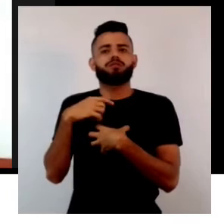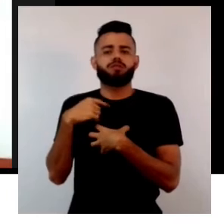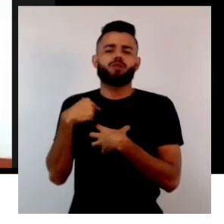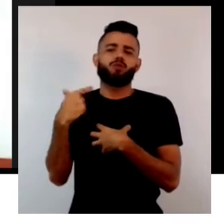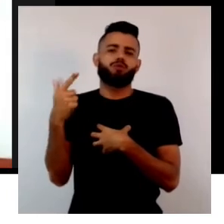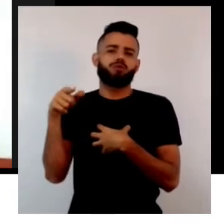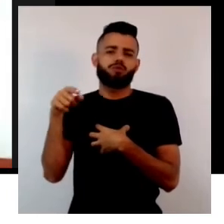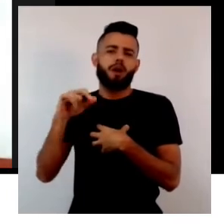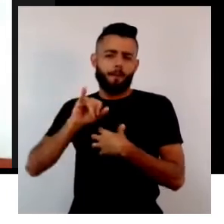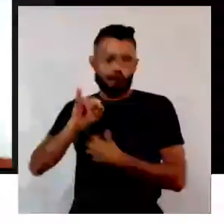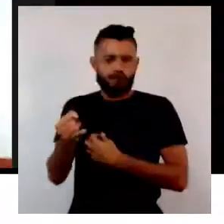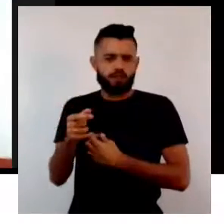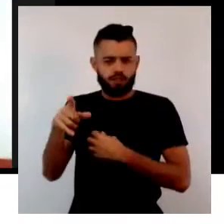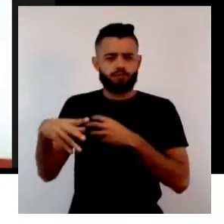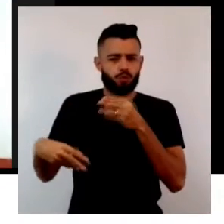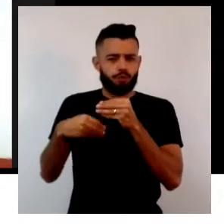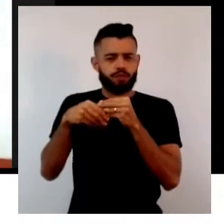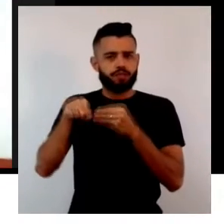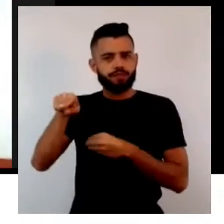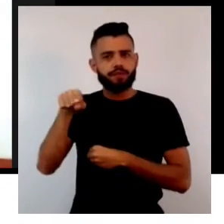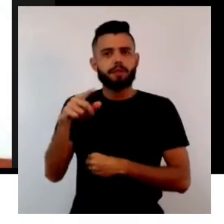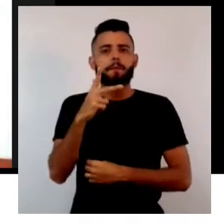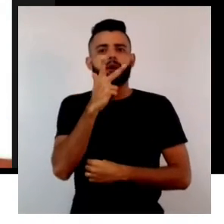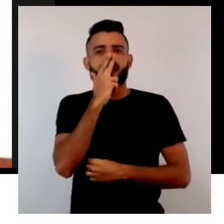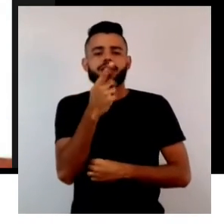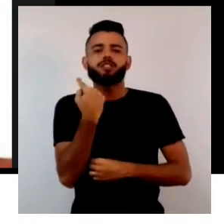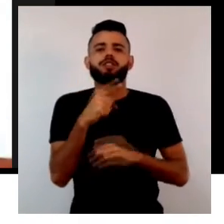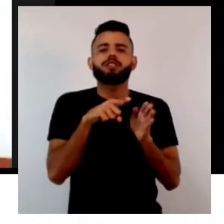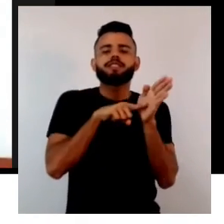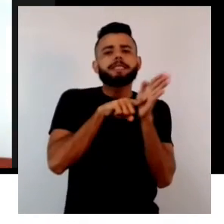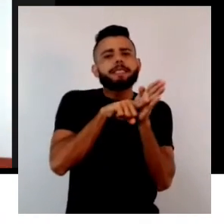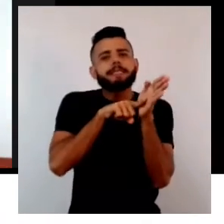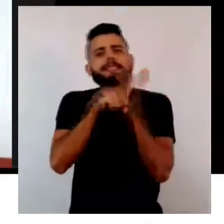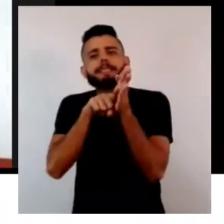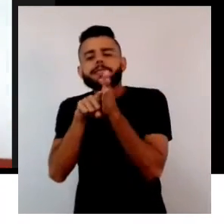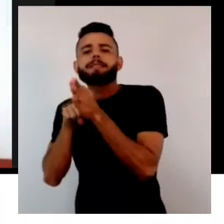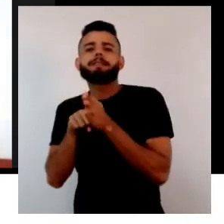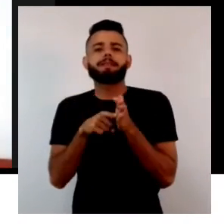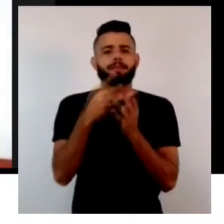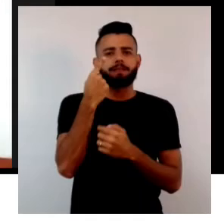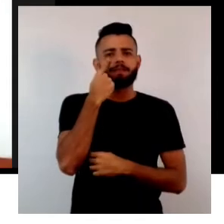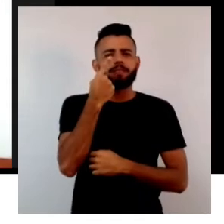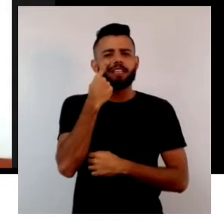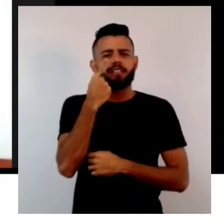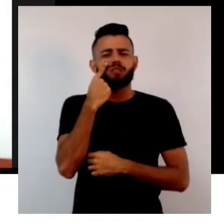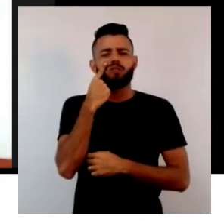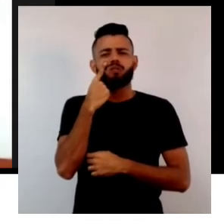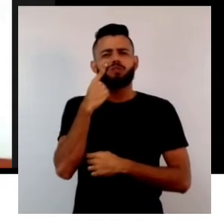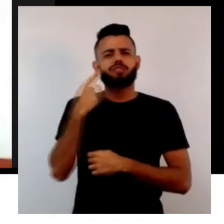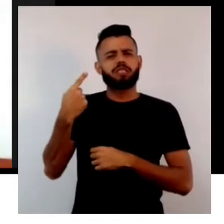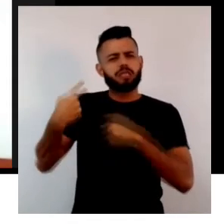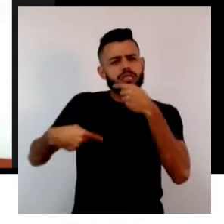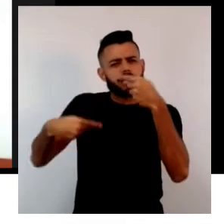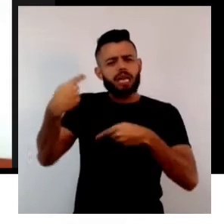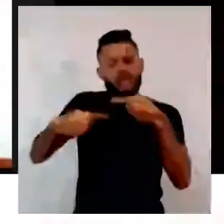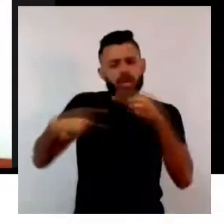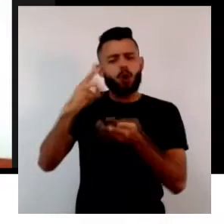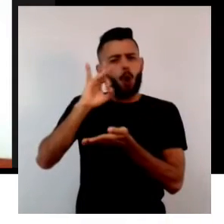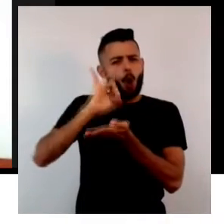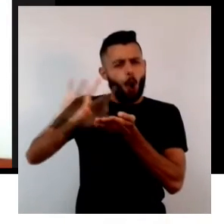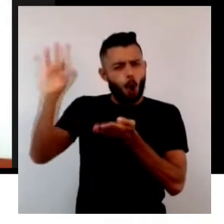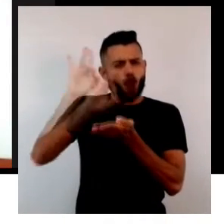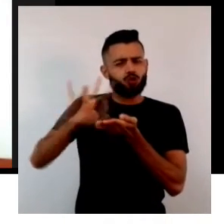que a gente está mapeando esse genoma do ódio há algum tempo. A gente está